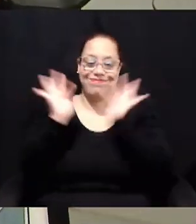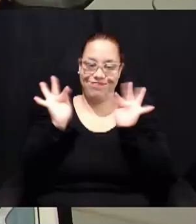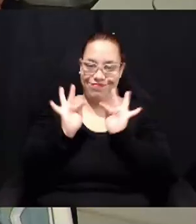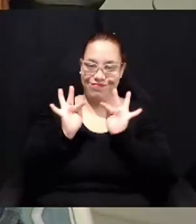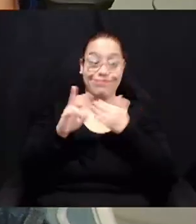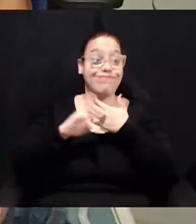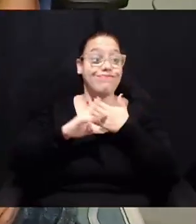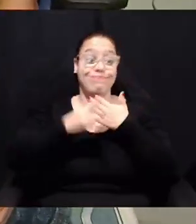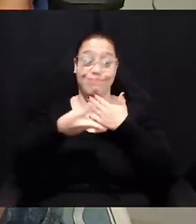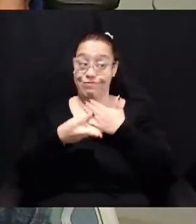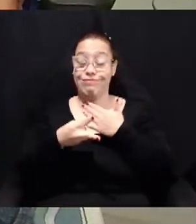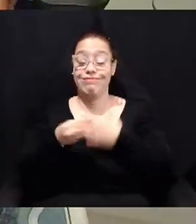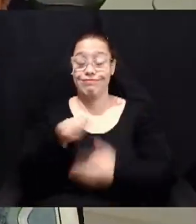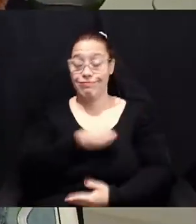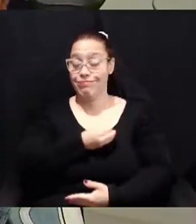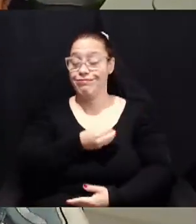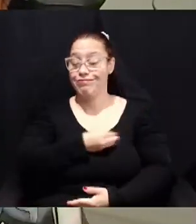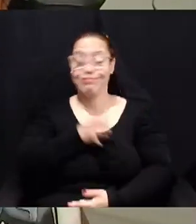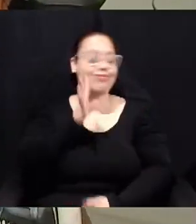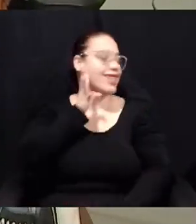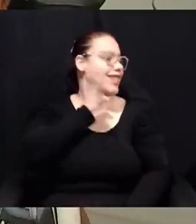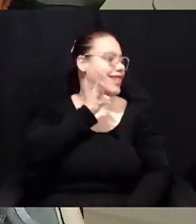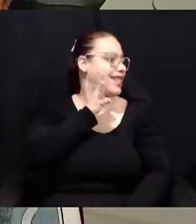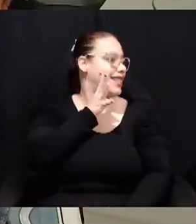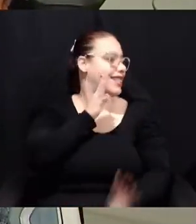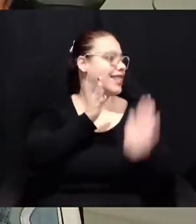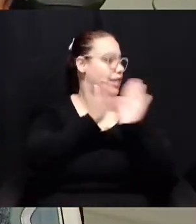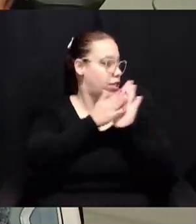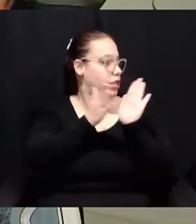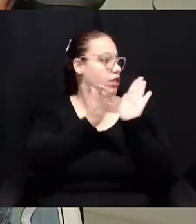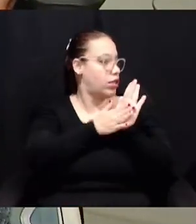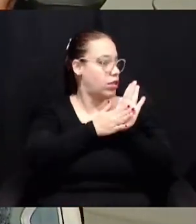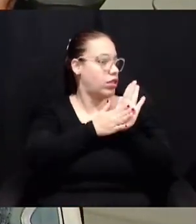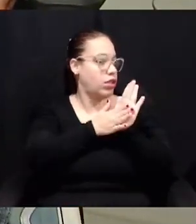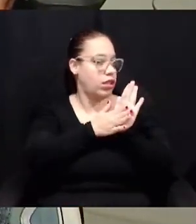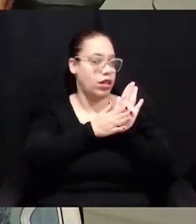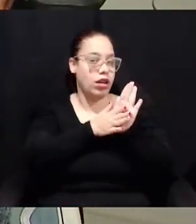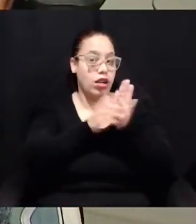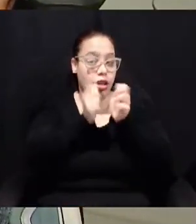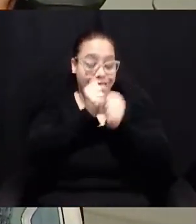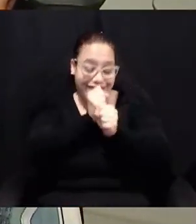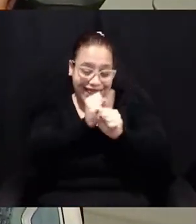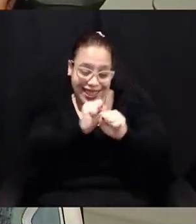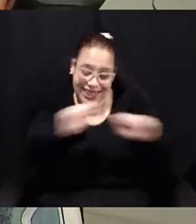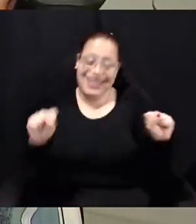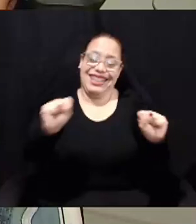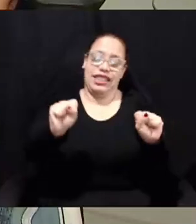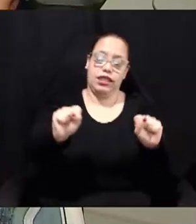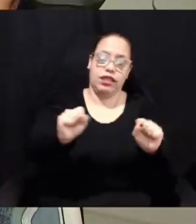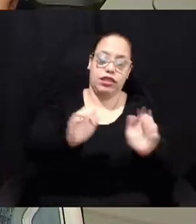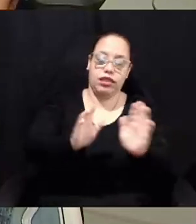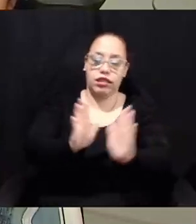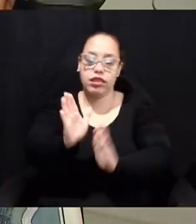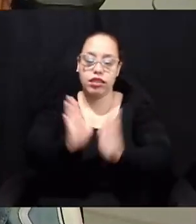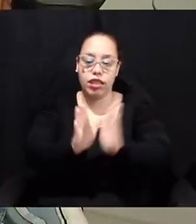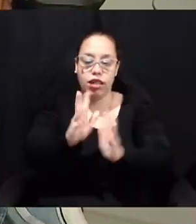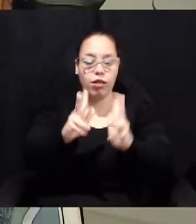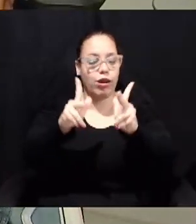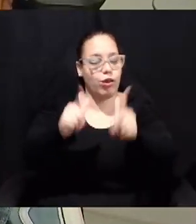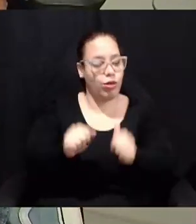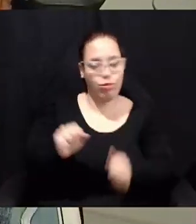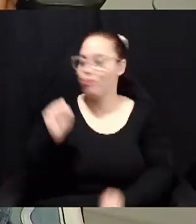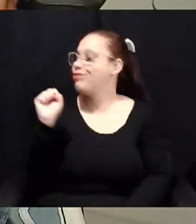gente. Que legal. Feliz. Que é uma proposta sua também de furar a bolha, de tornar acessível para todo mundo, né? A